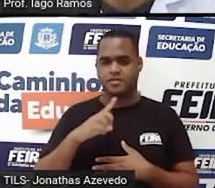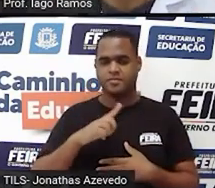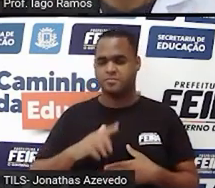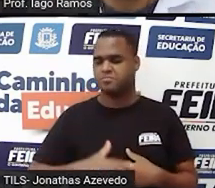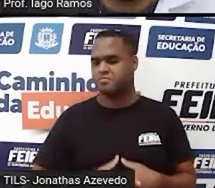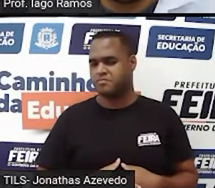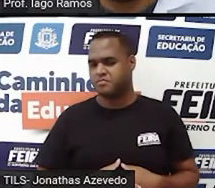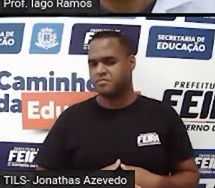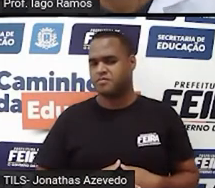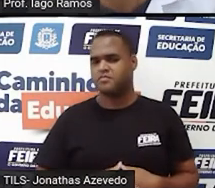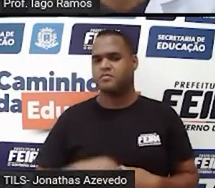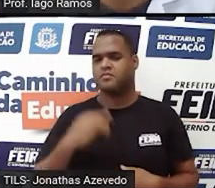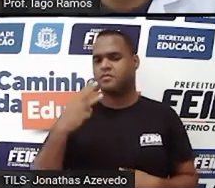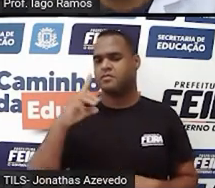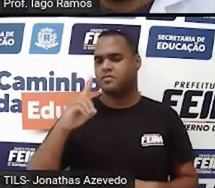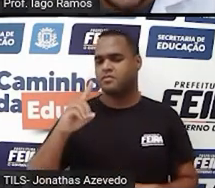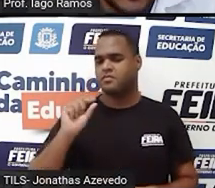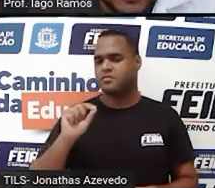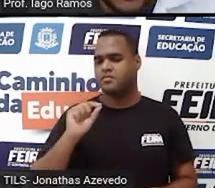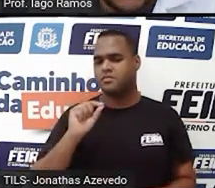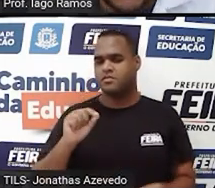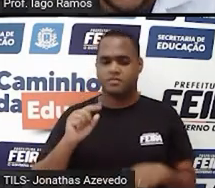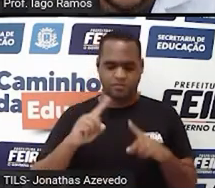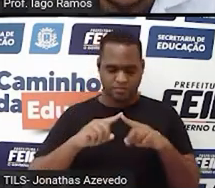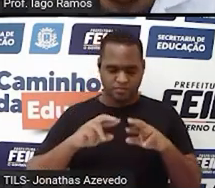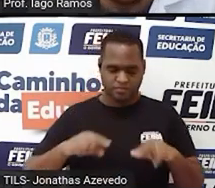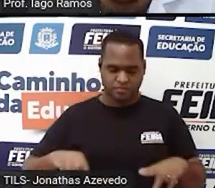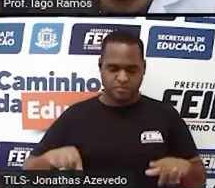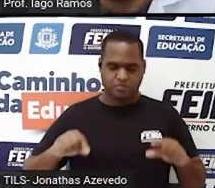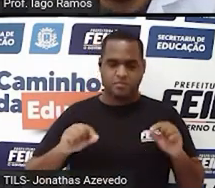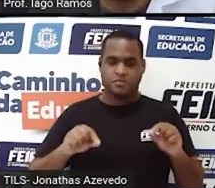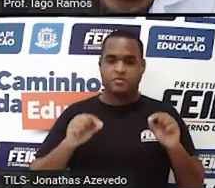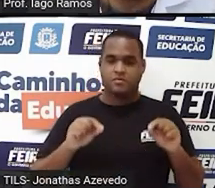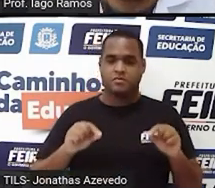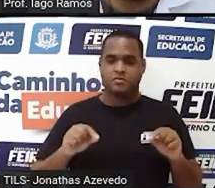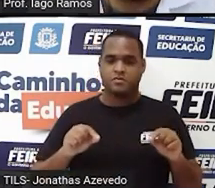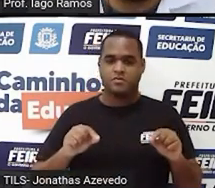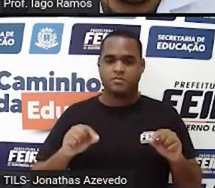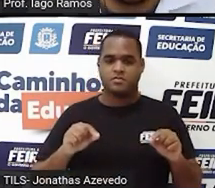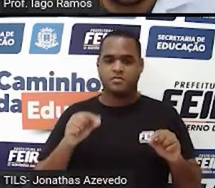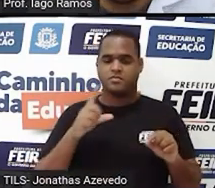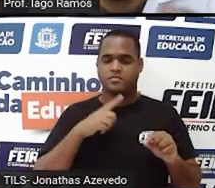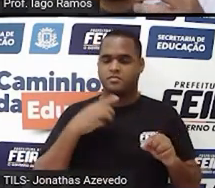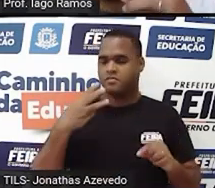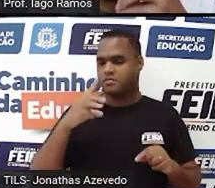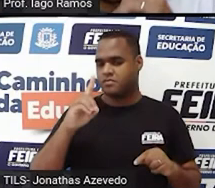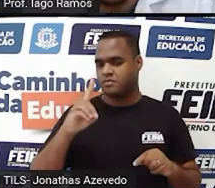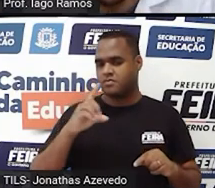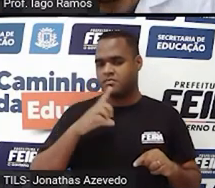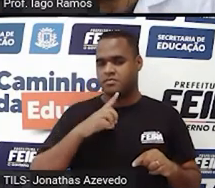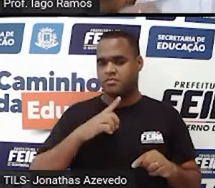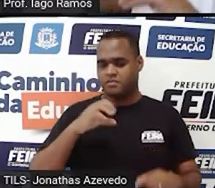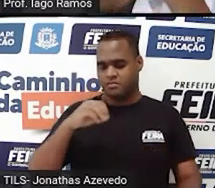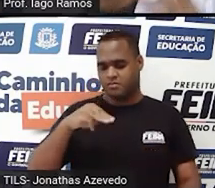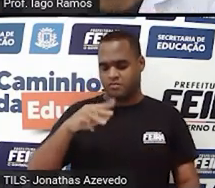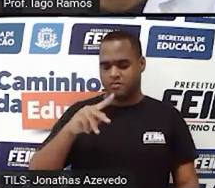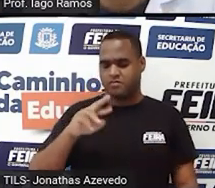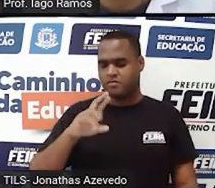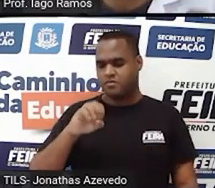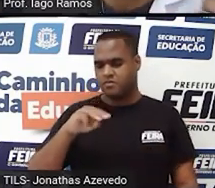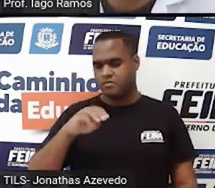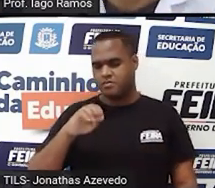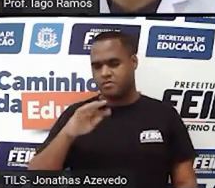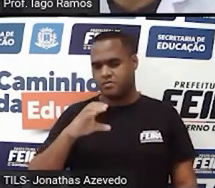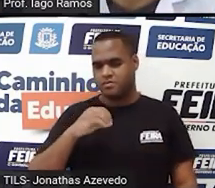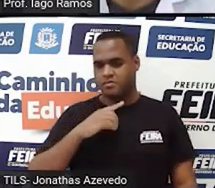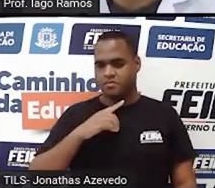e o que são dimensões são medidas também e essas três dimensões são o comprimento a